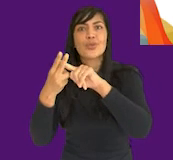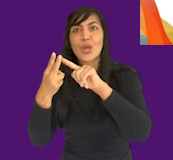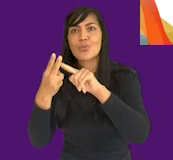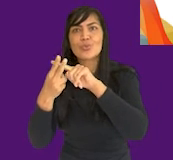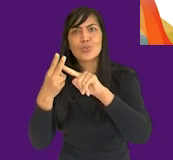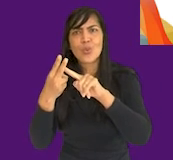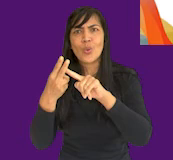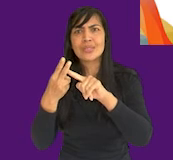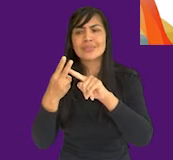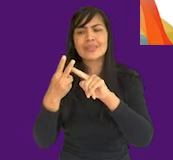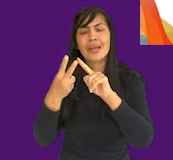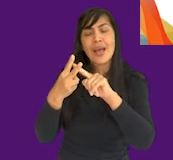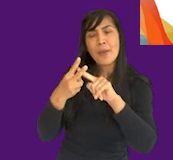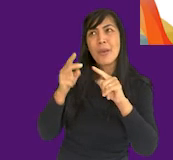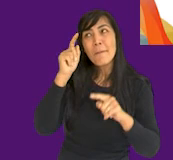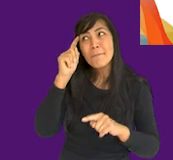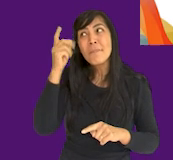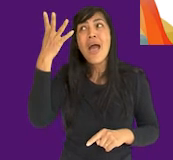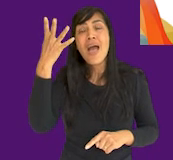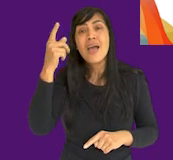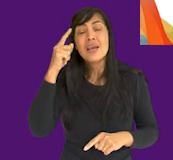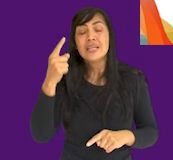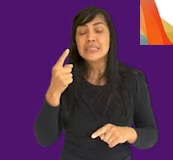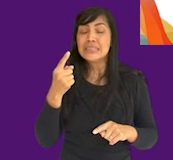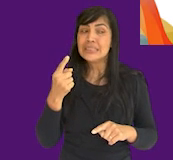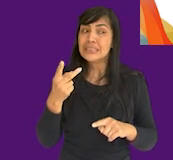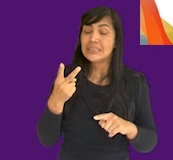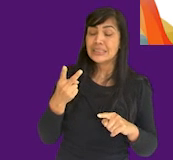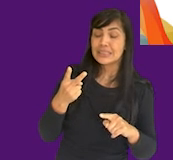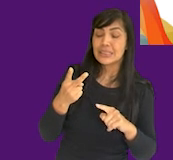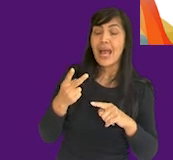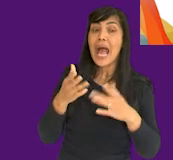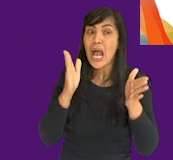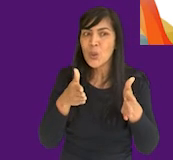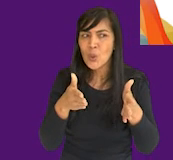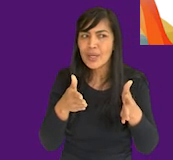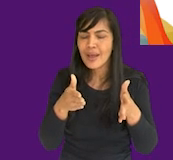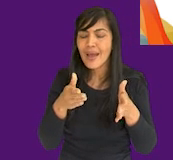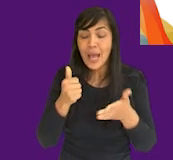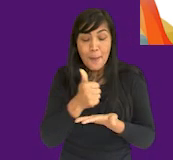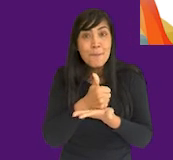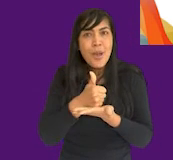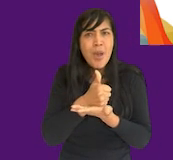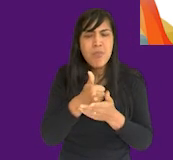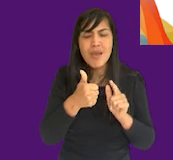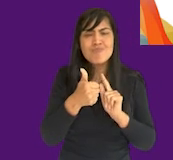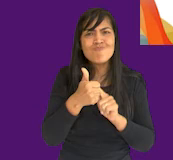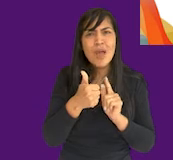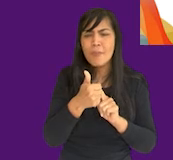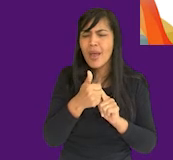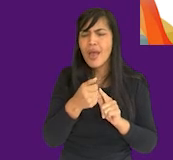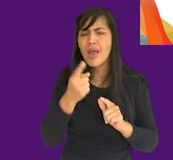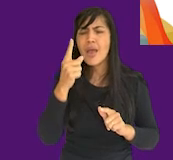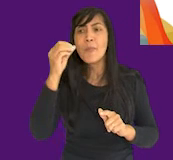tão boa assim mais duas agora eles estão querendo que eu mais precisão mas agora depois desse processo ele esquece segurança aqueles que